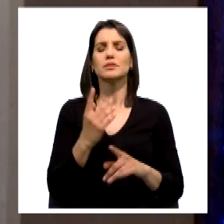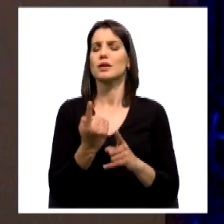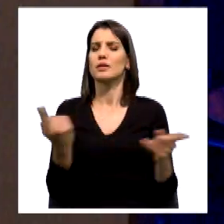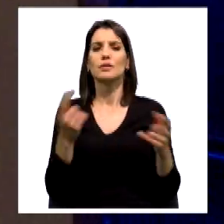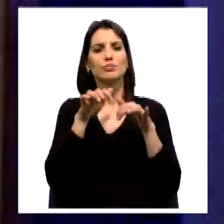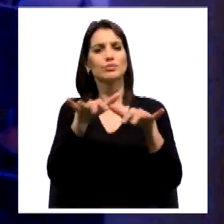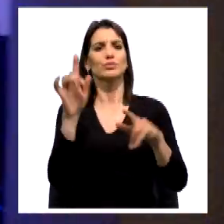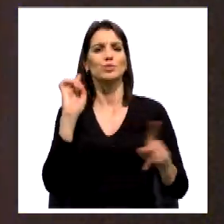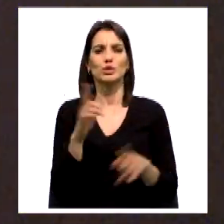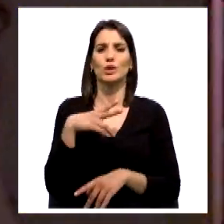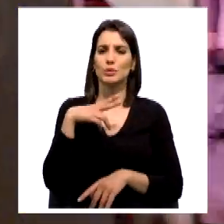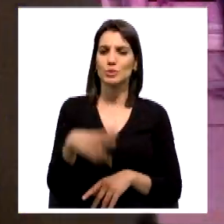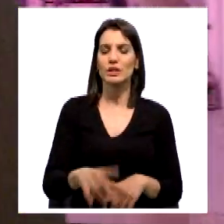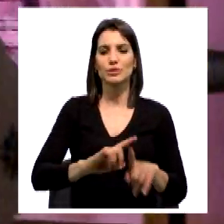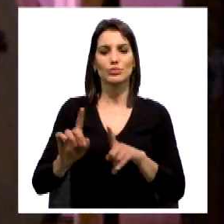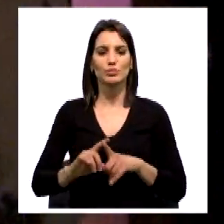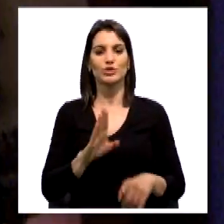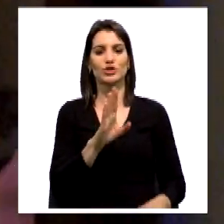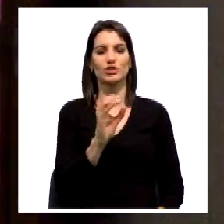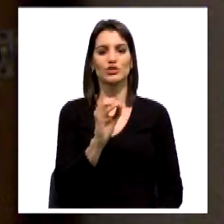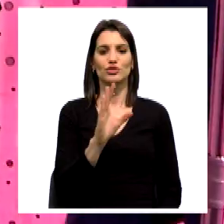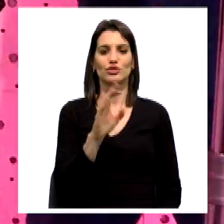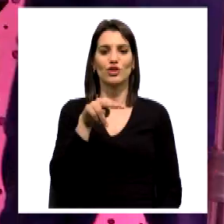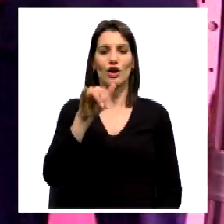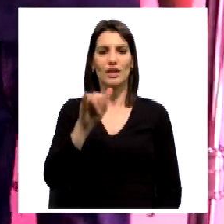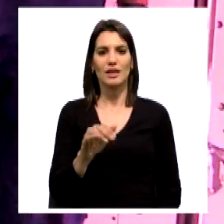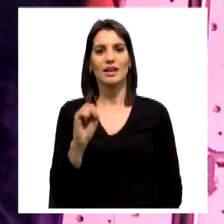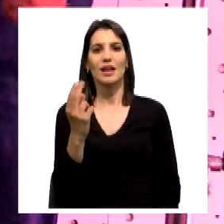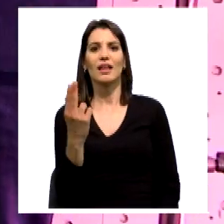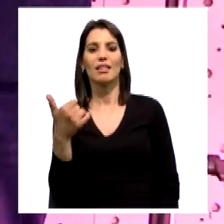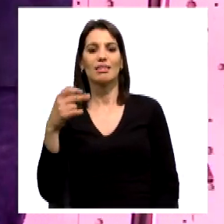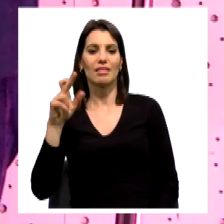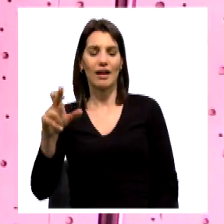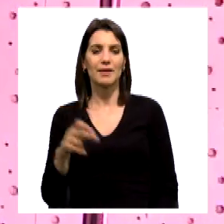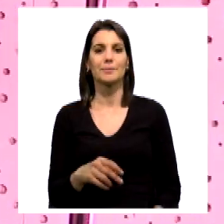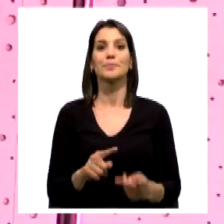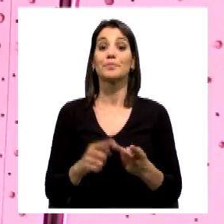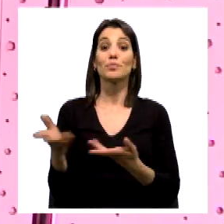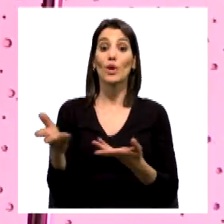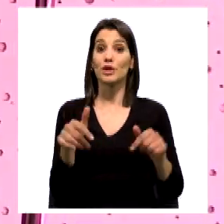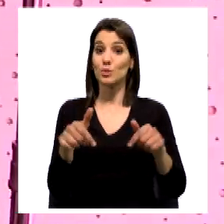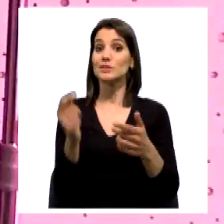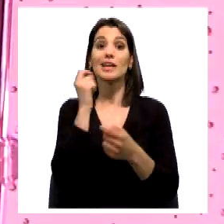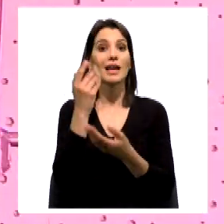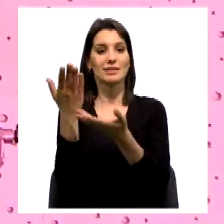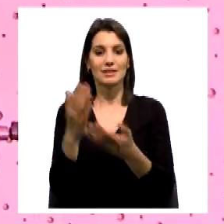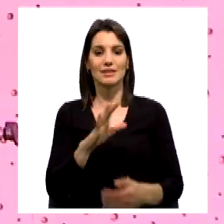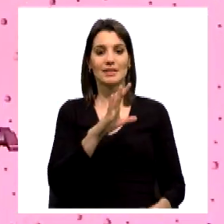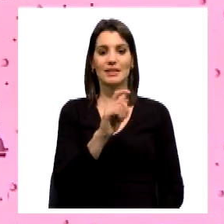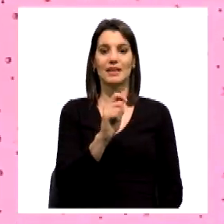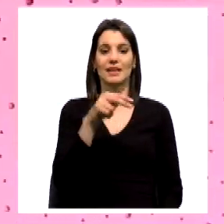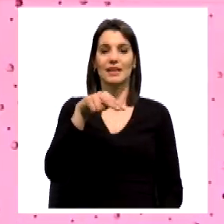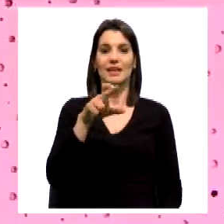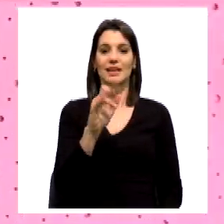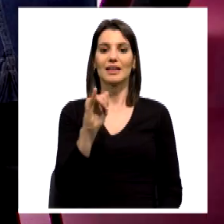marcaram pela divulgação da música lusófona, como Johnny Guitar, 100% e Música Avariada. O convidado do nosso programa de hoje